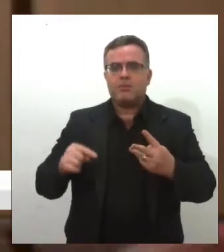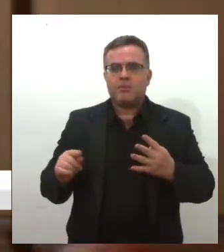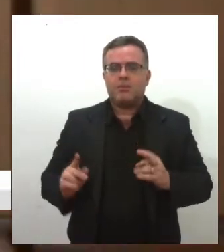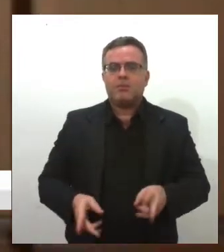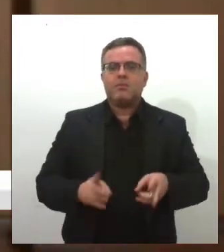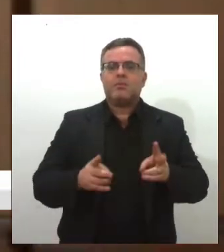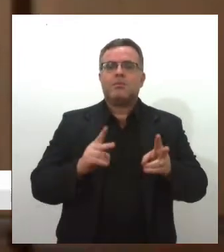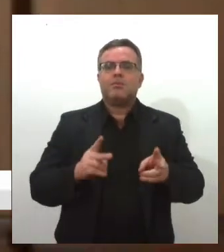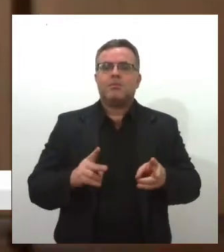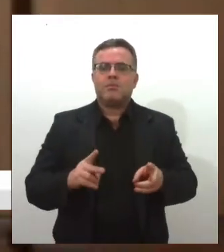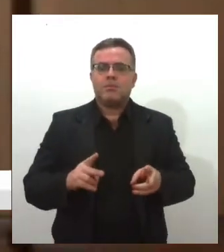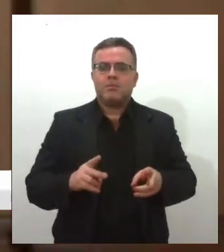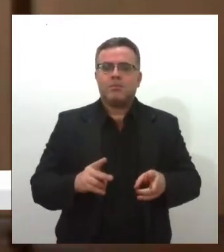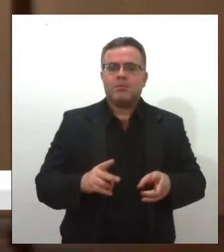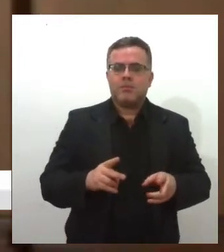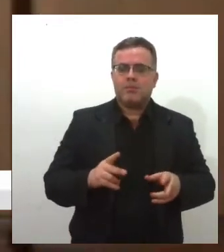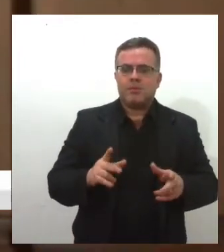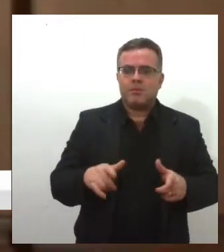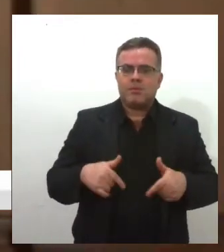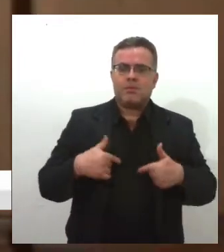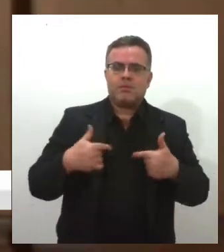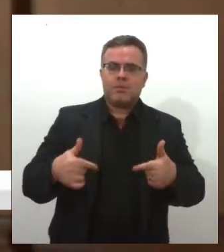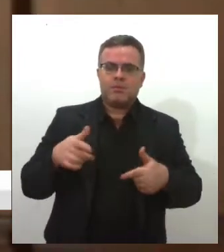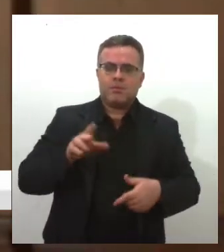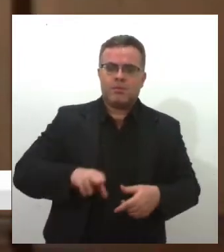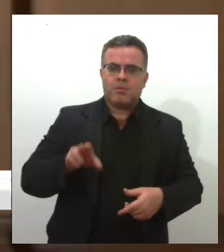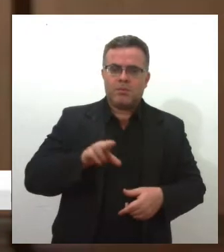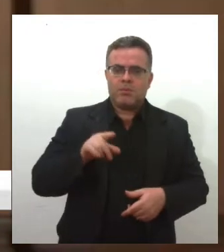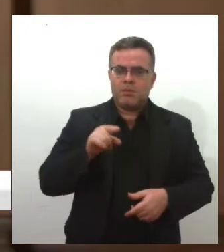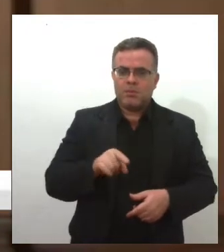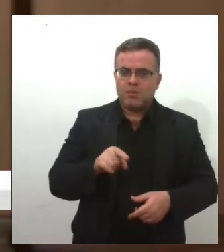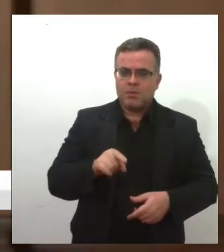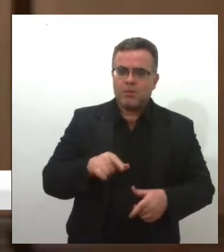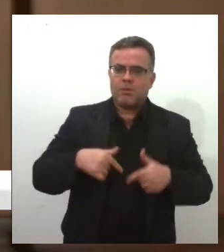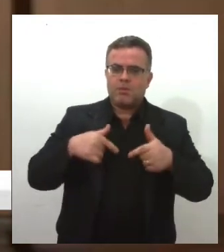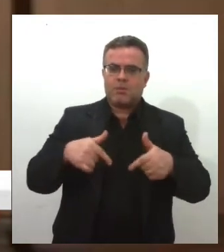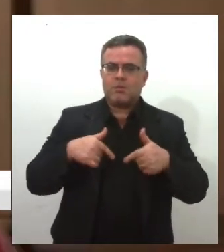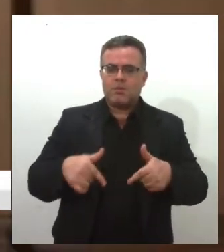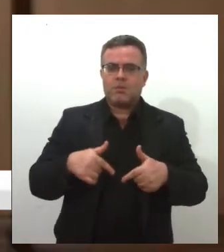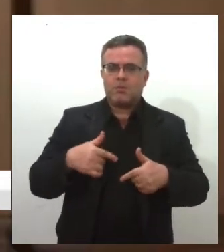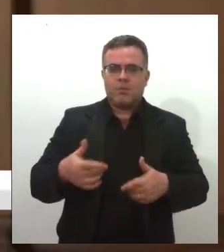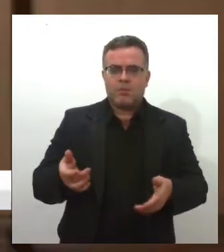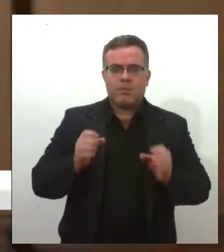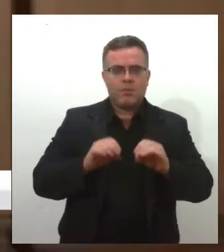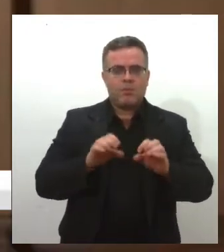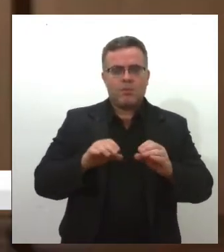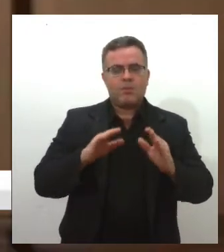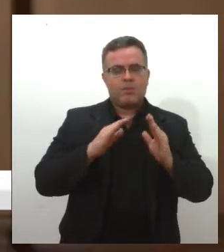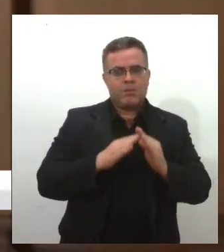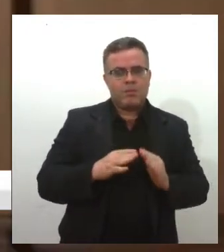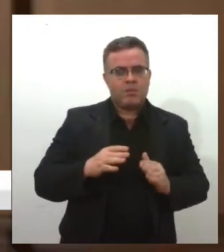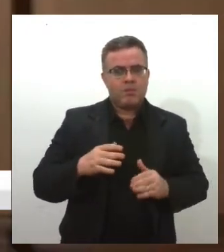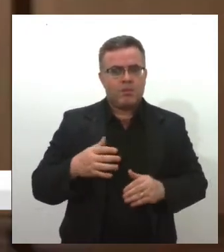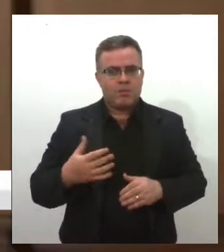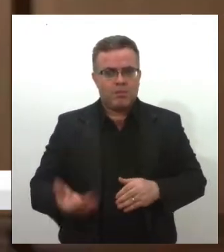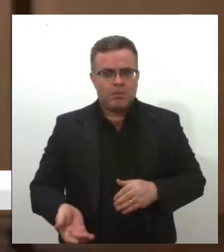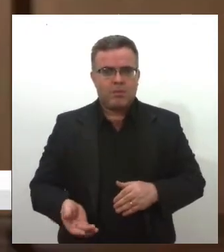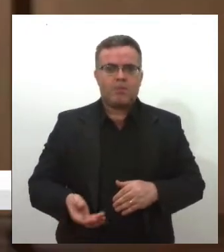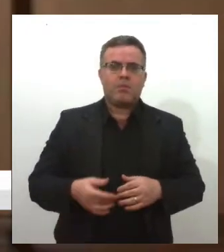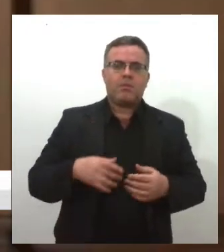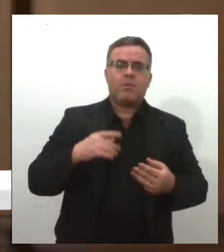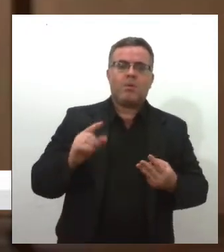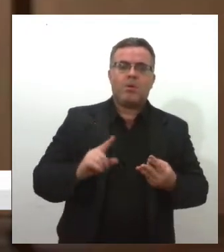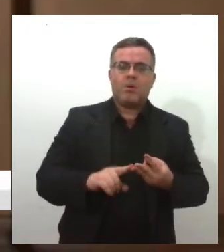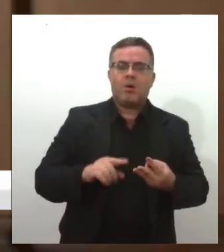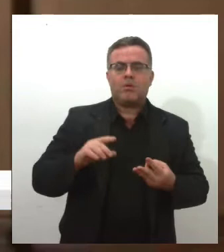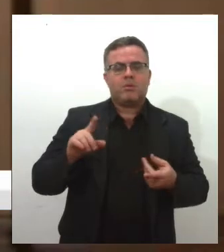dos utilizados, né? Tanto por aqueles que defendem a prática do homeschool ou da educação domiciliar,